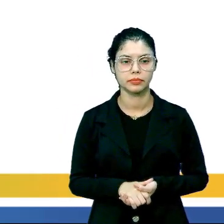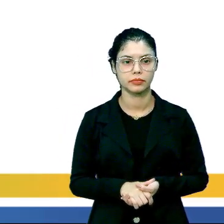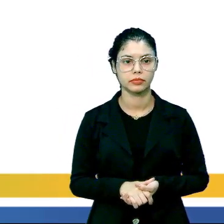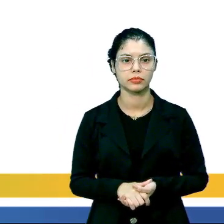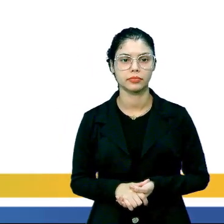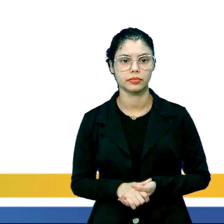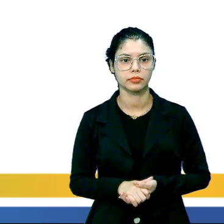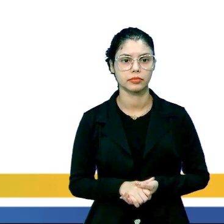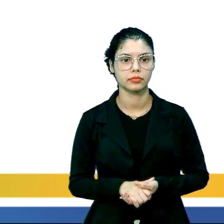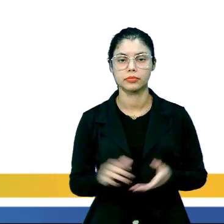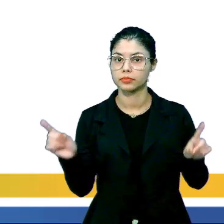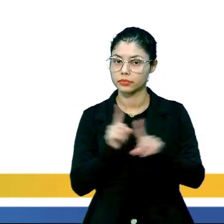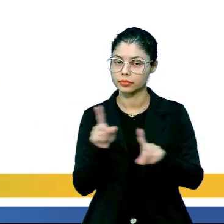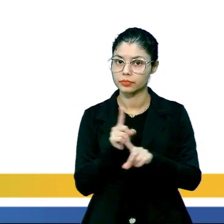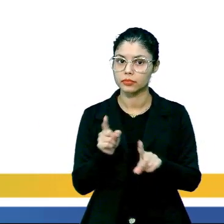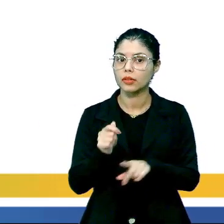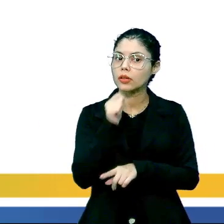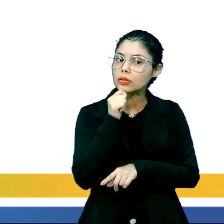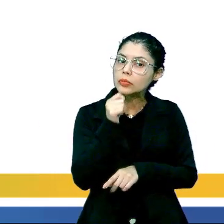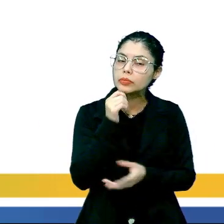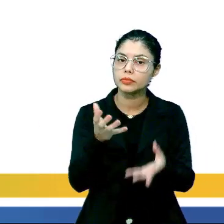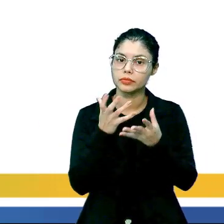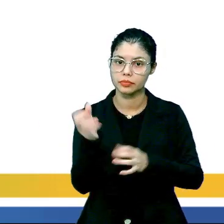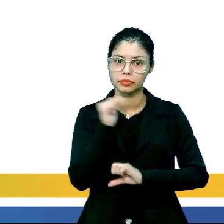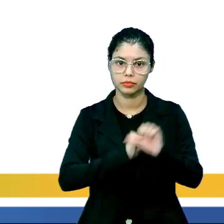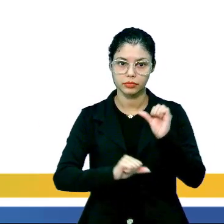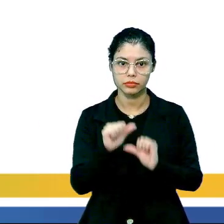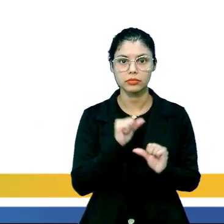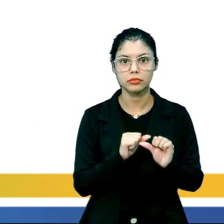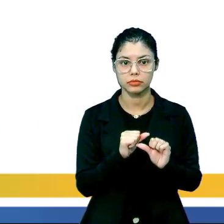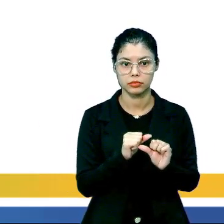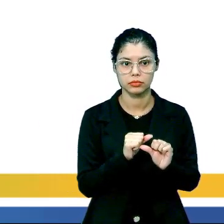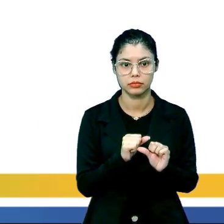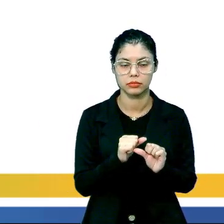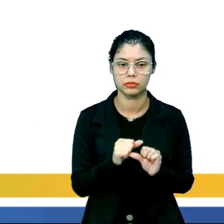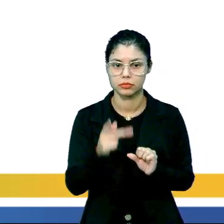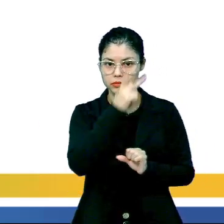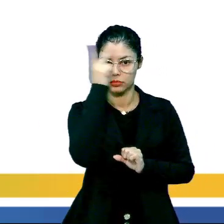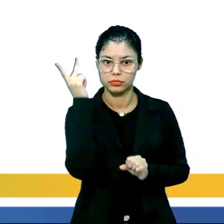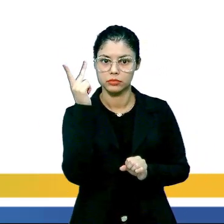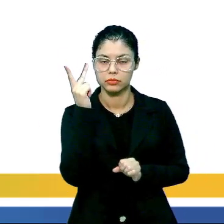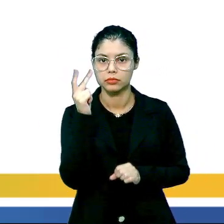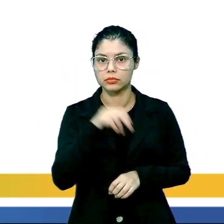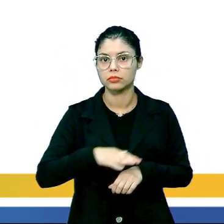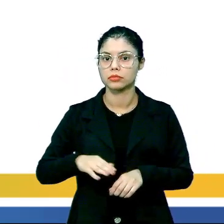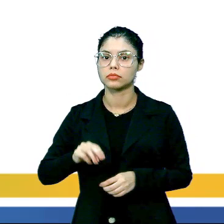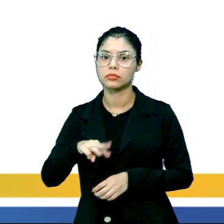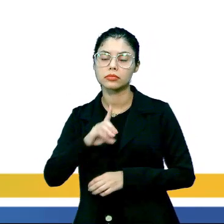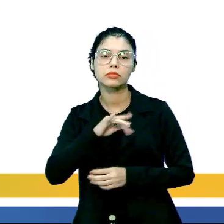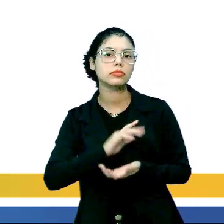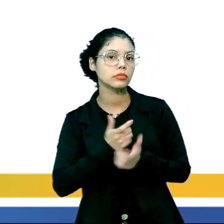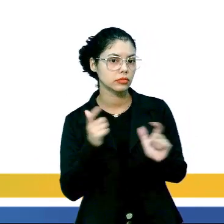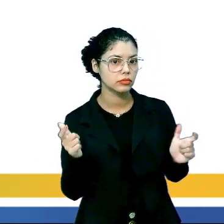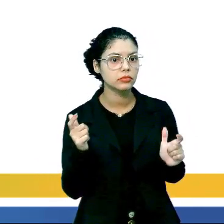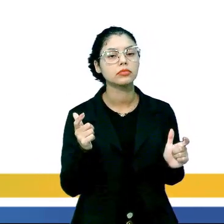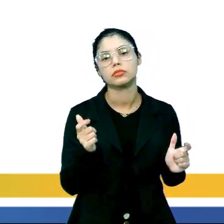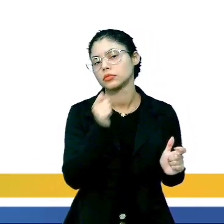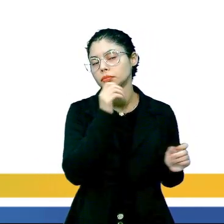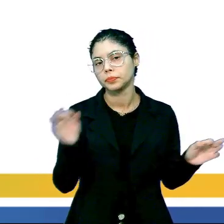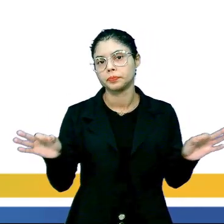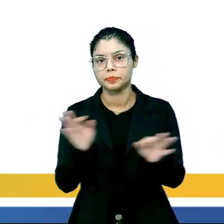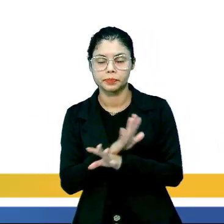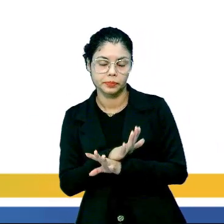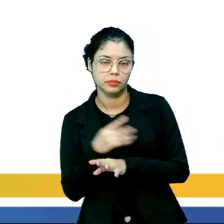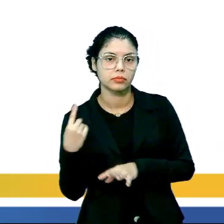e de pensamento. Não, além de querer transformar as pessoas em massa, massificar as pessoas, acabar